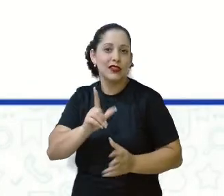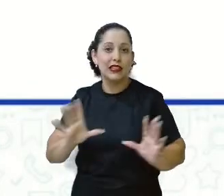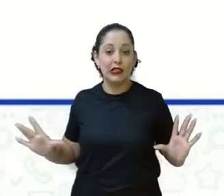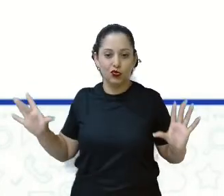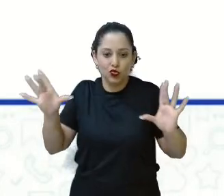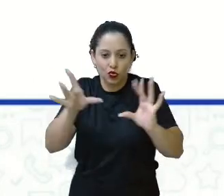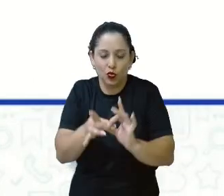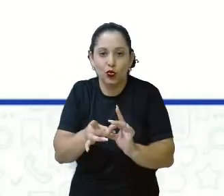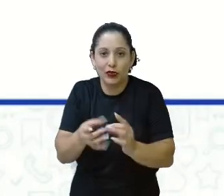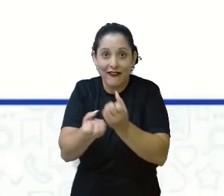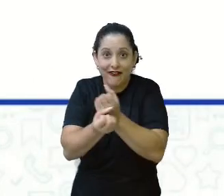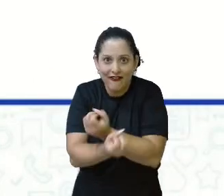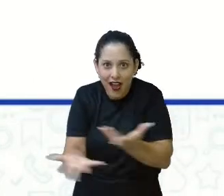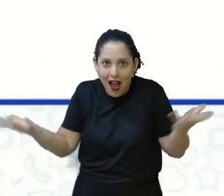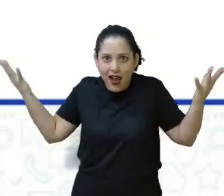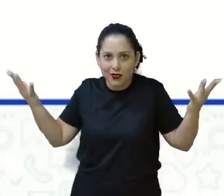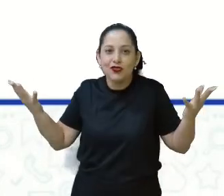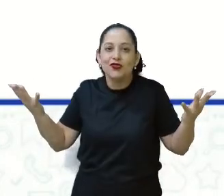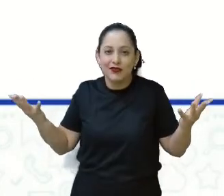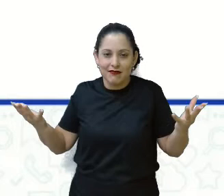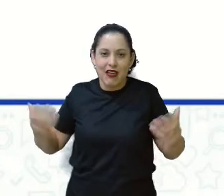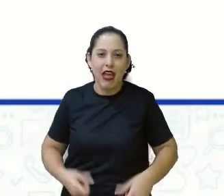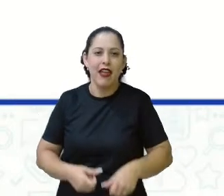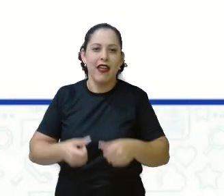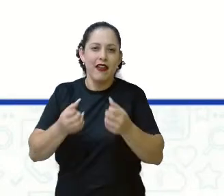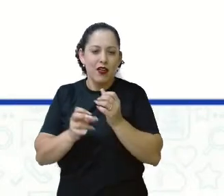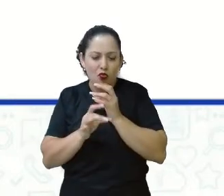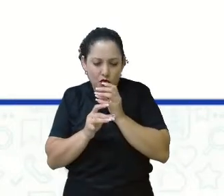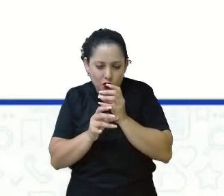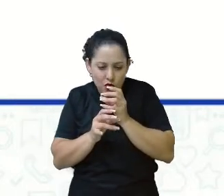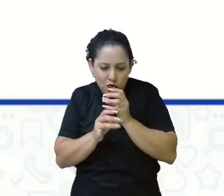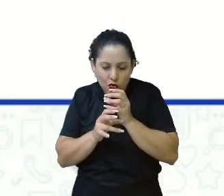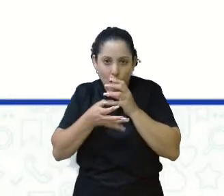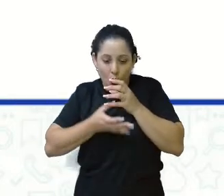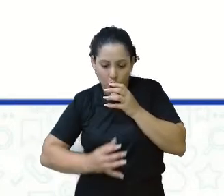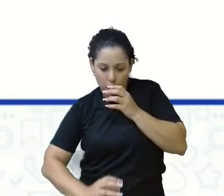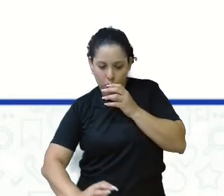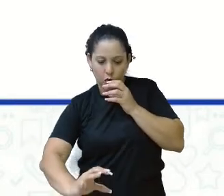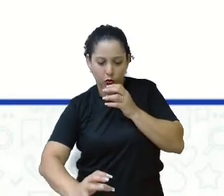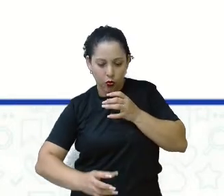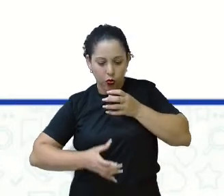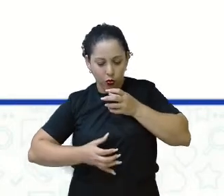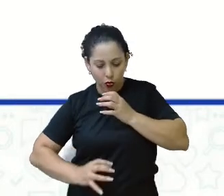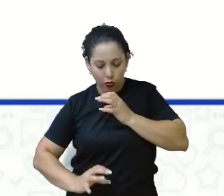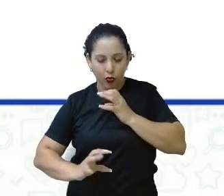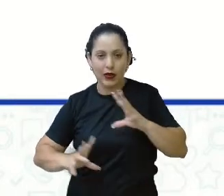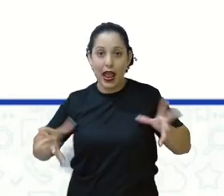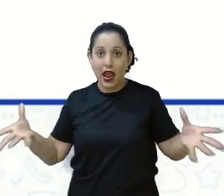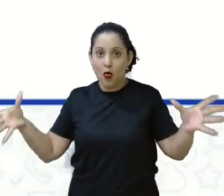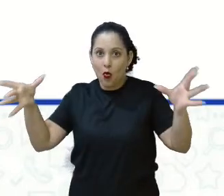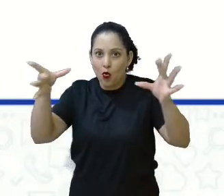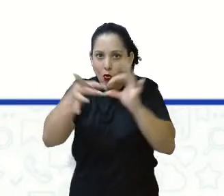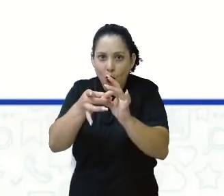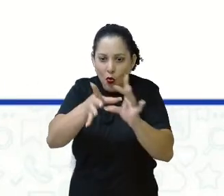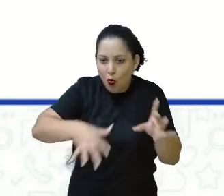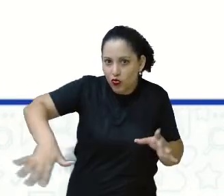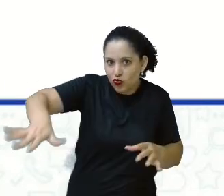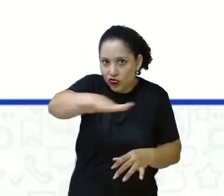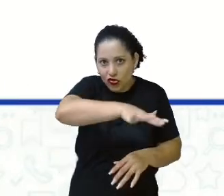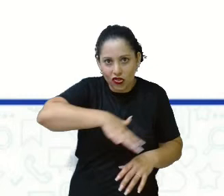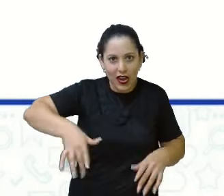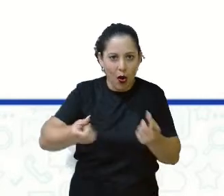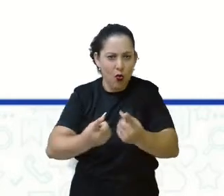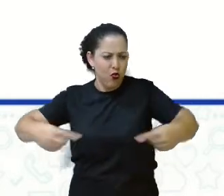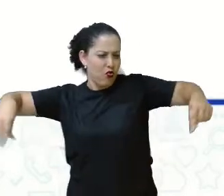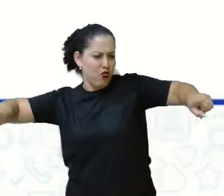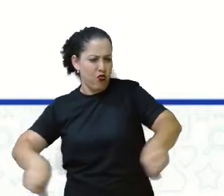junto vários instrumentos ao mesmo tempo, de forma agradável, bonita, harmônica, como a própria palavra já diz.